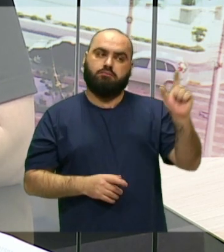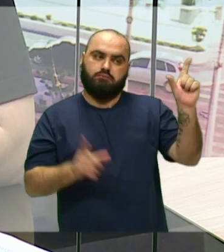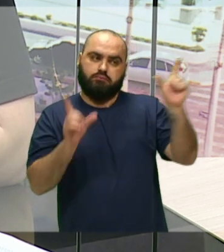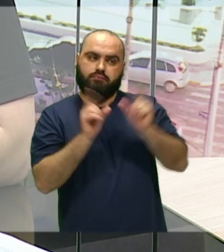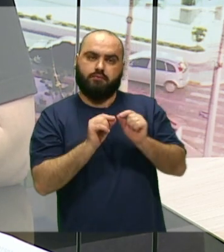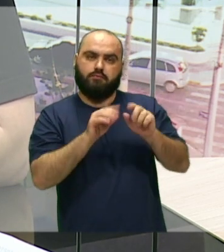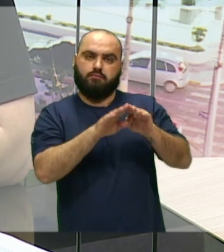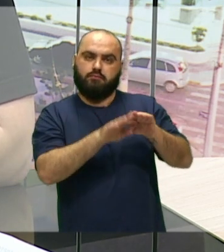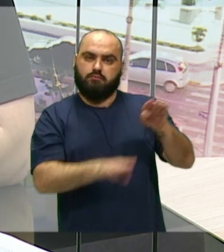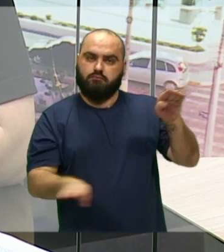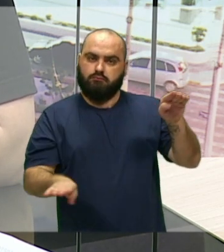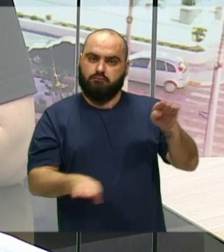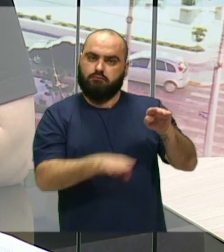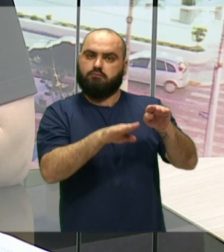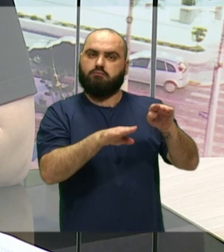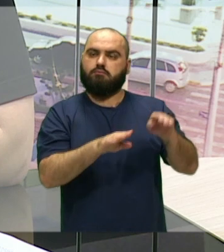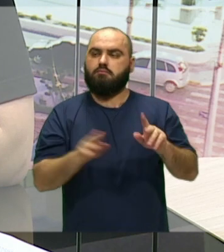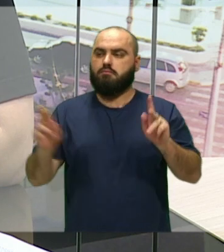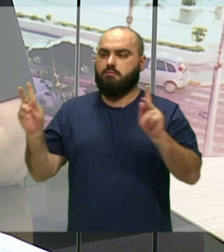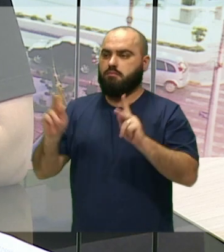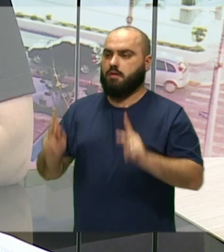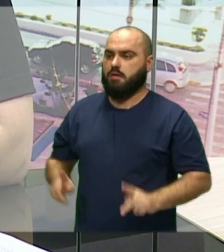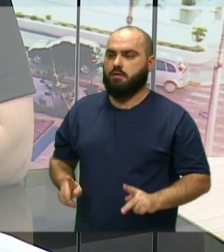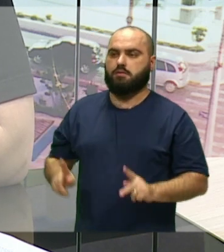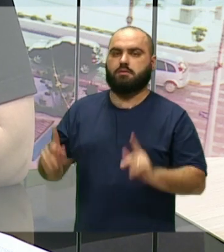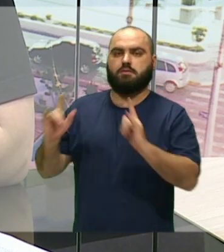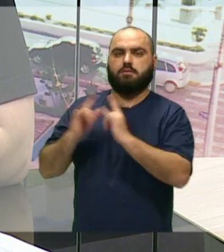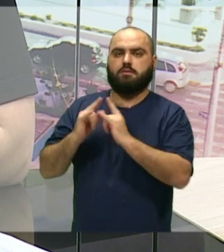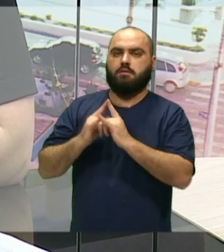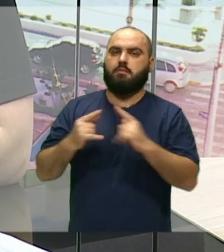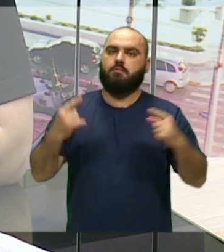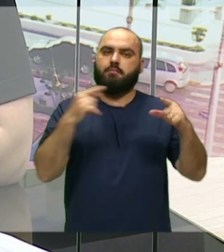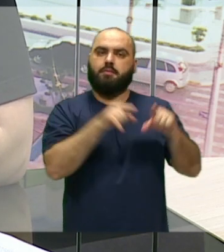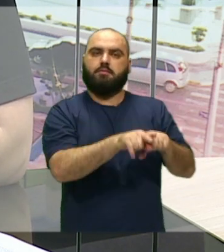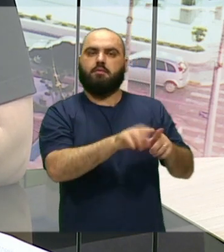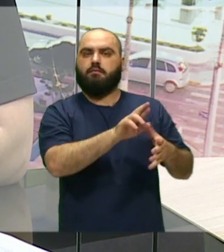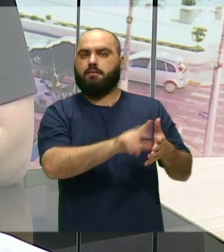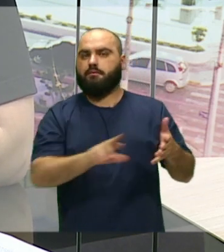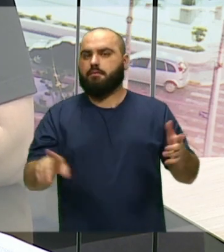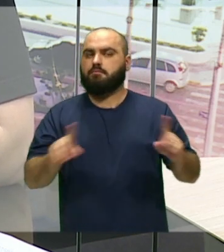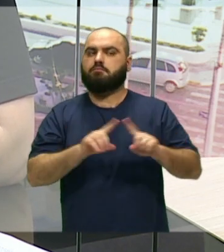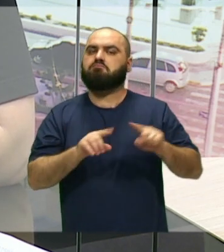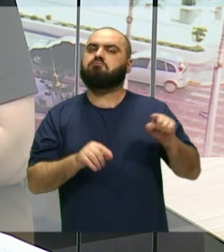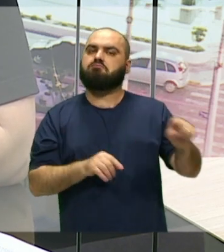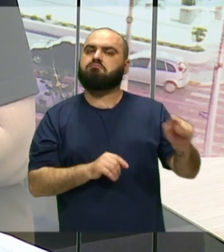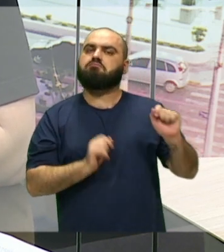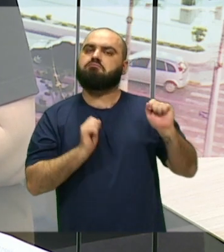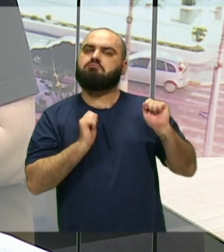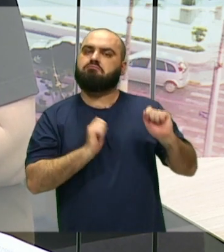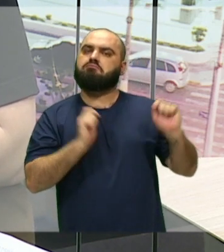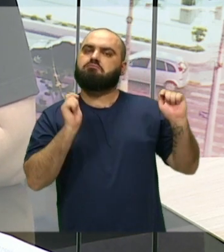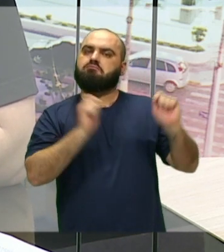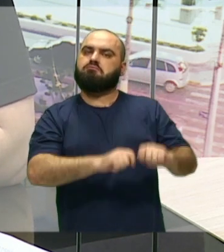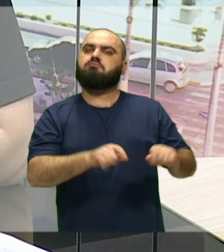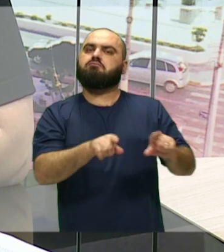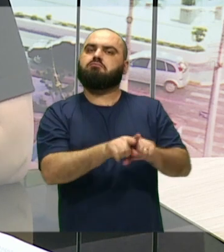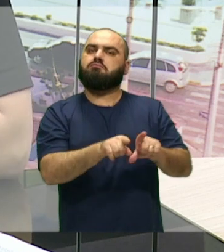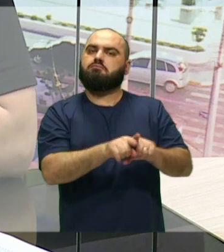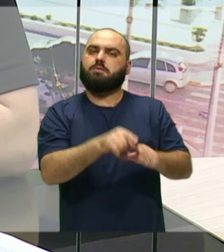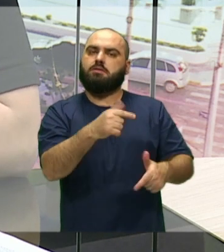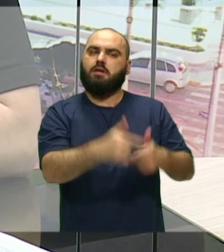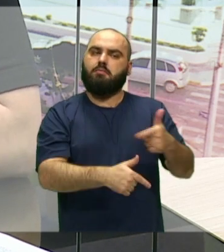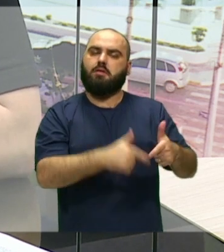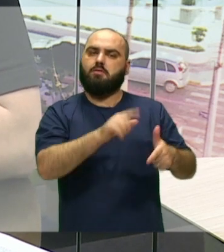justiça instituições responsáveis e parceria pelas metas Mas ele também poderia entrar aqui por exemplo trabalho